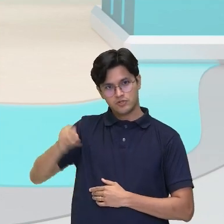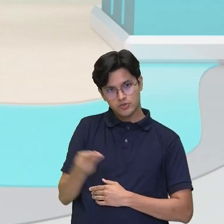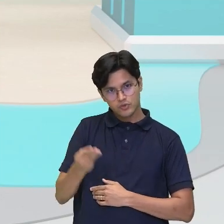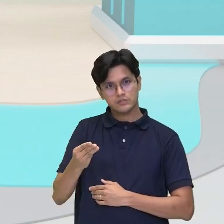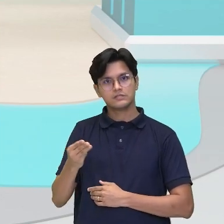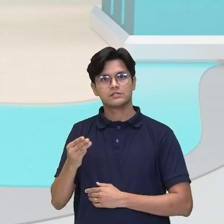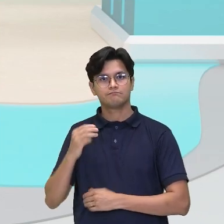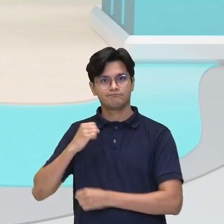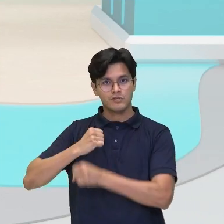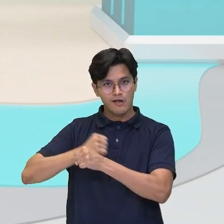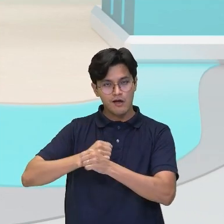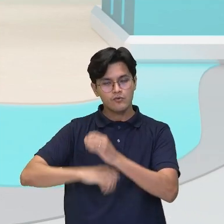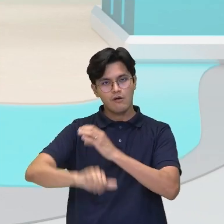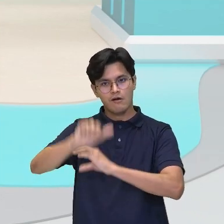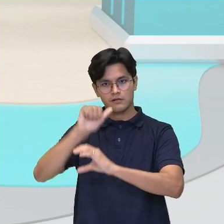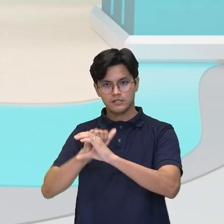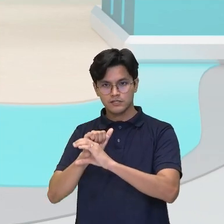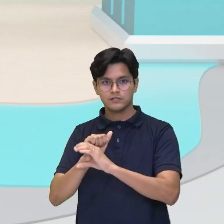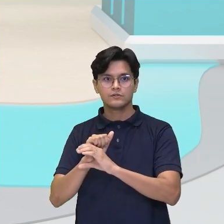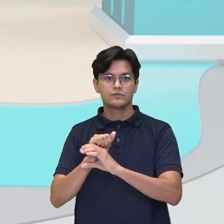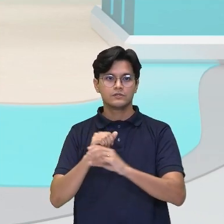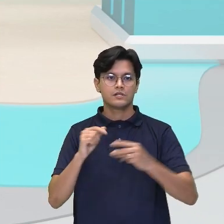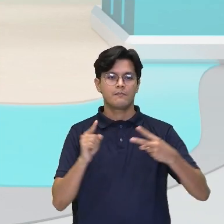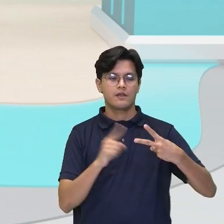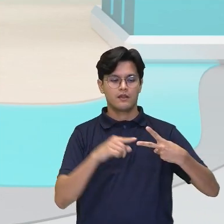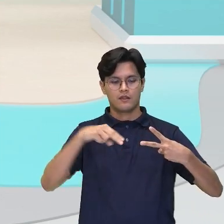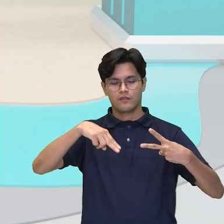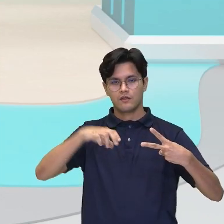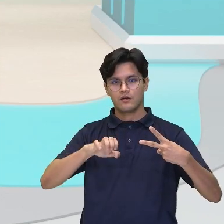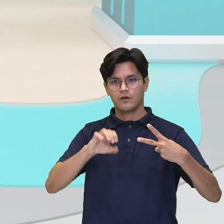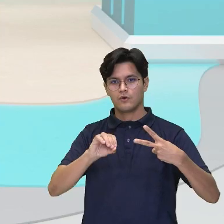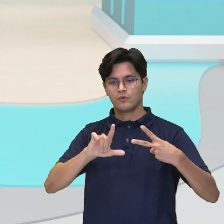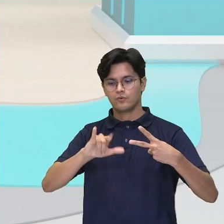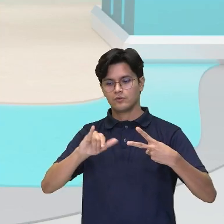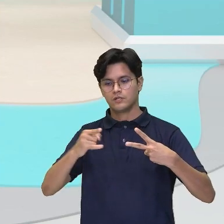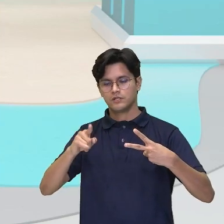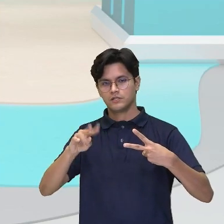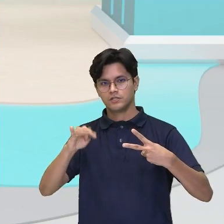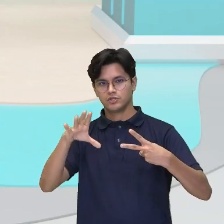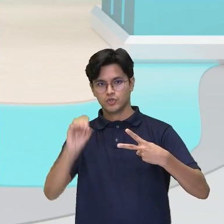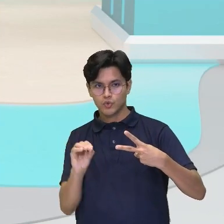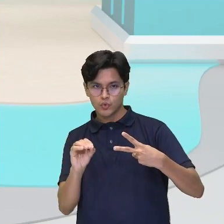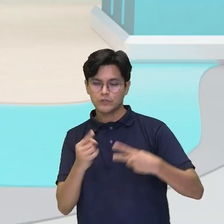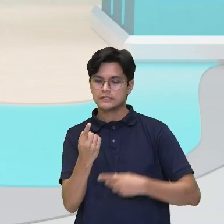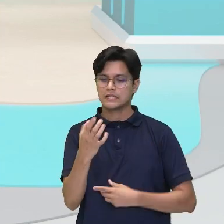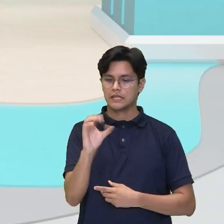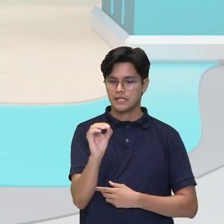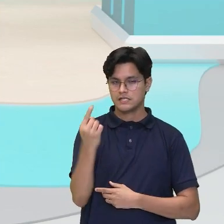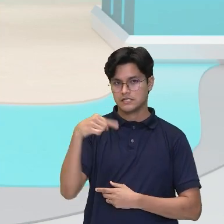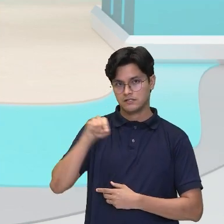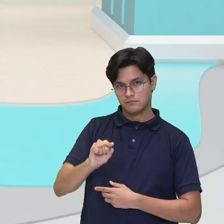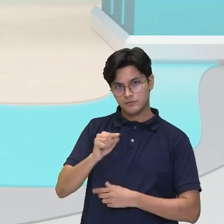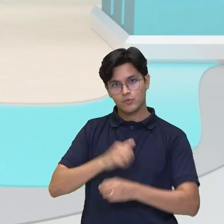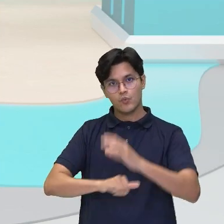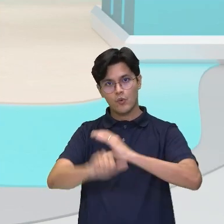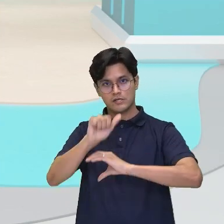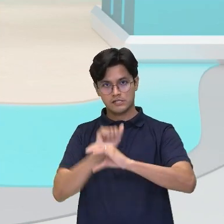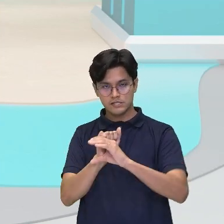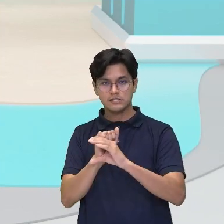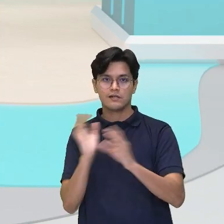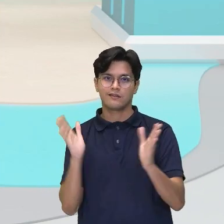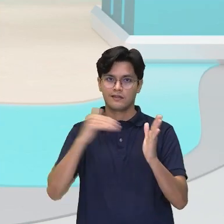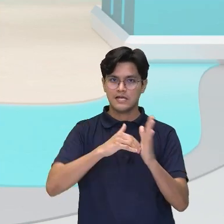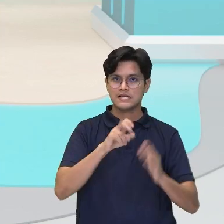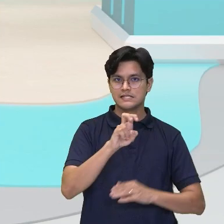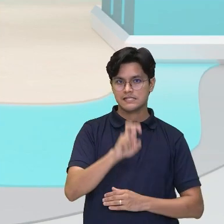Cristo, certo? Do Neolítico, de 10 mil antes de Cristo a 5 mil antes de Cristo. Então,